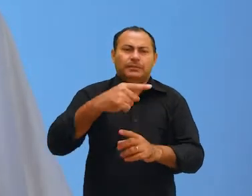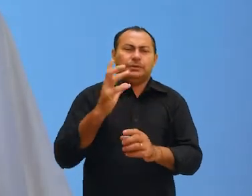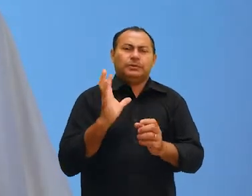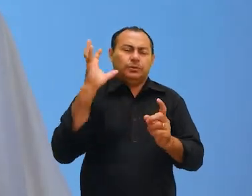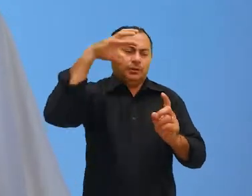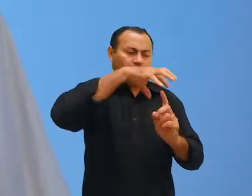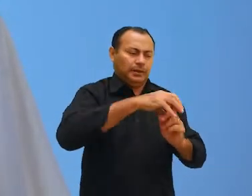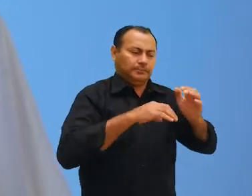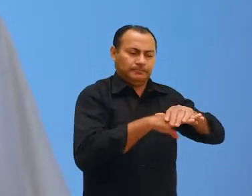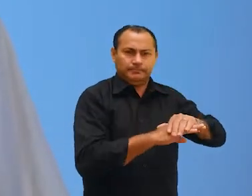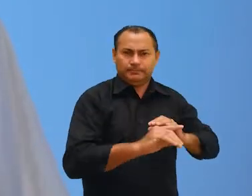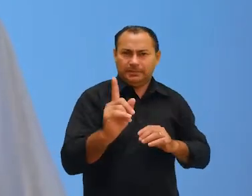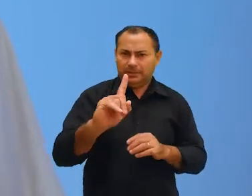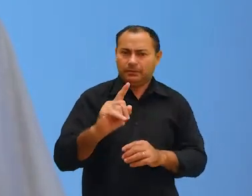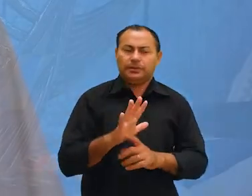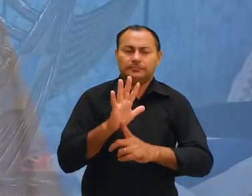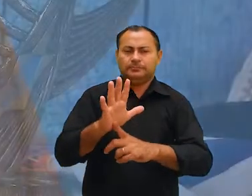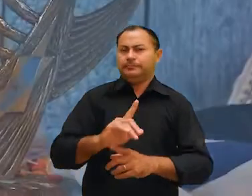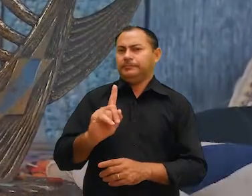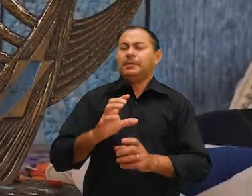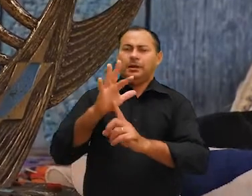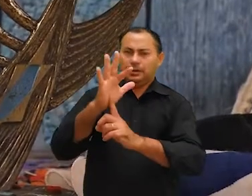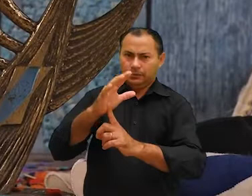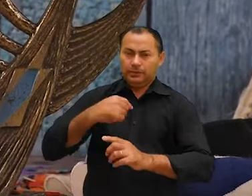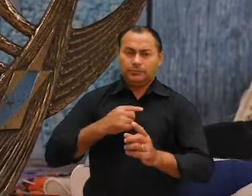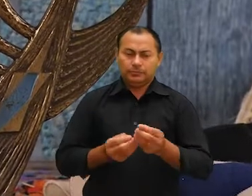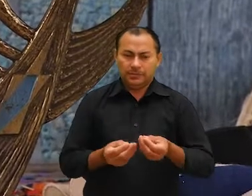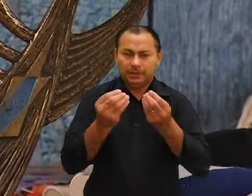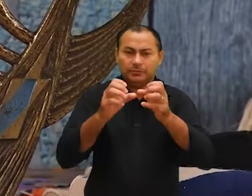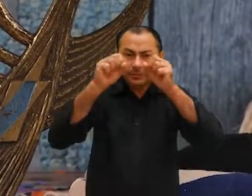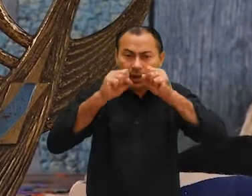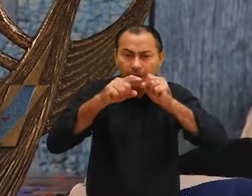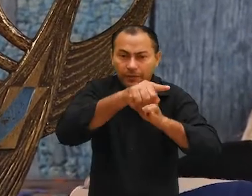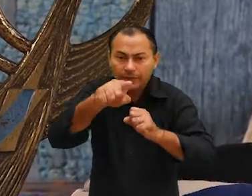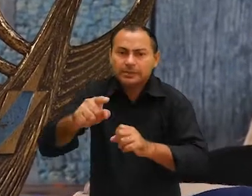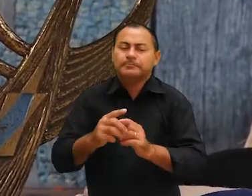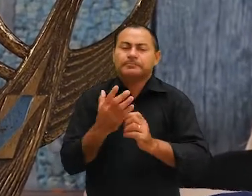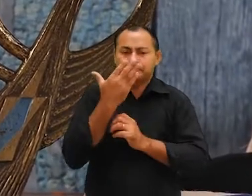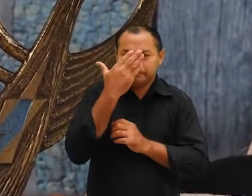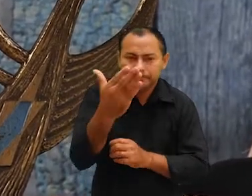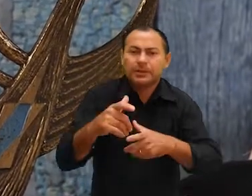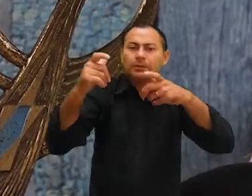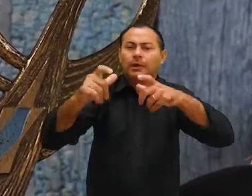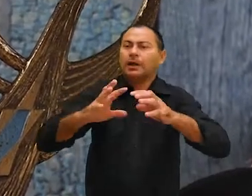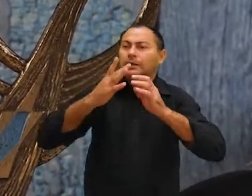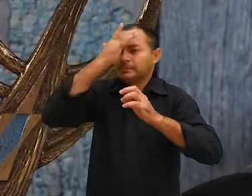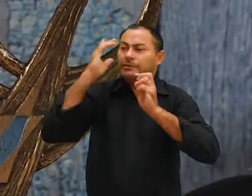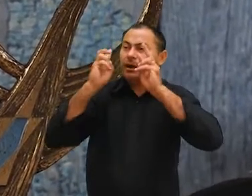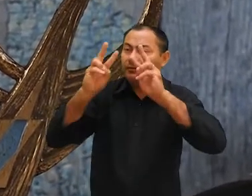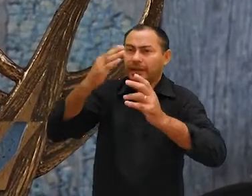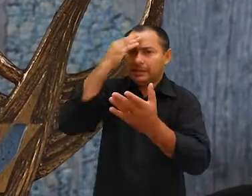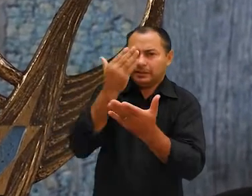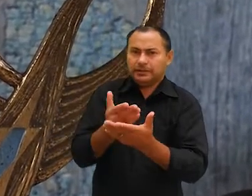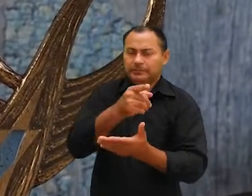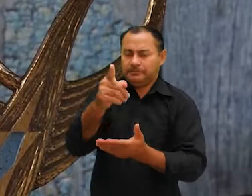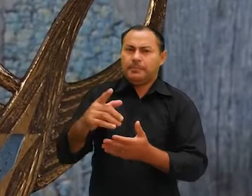uma luz para depois de colocar lá embaixo de alguma coisa não uma luz que eu atendi vocês tem que ser posicionada em um lugar